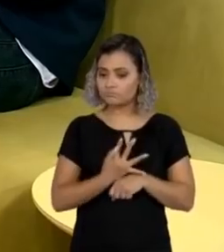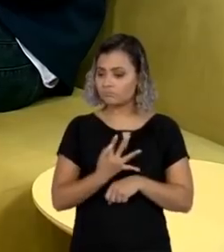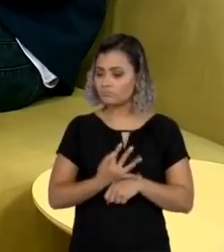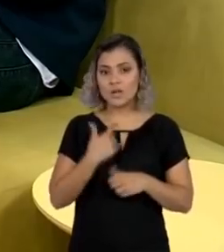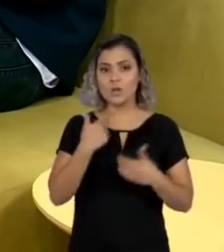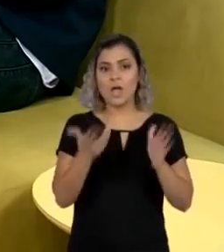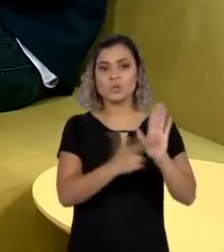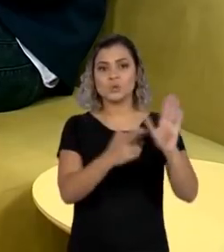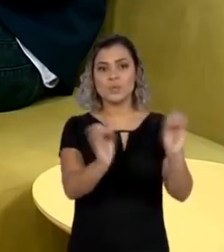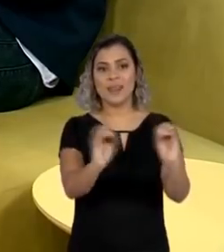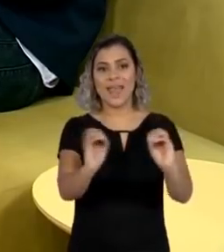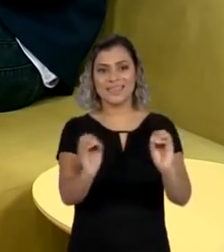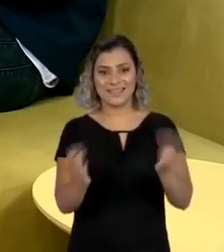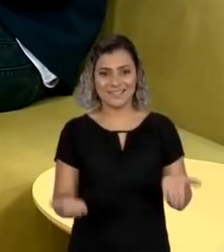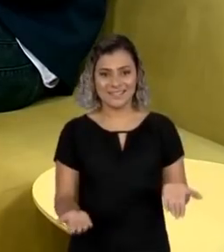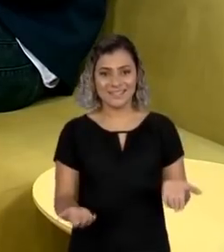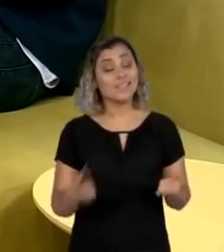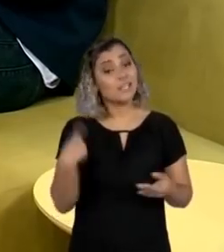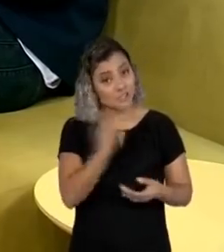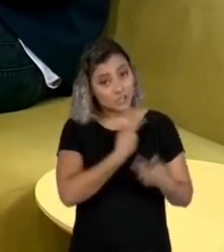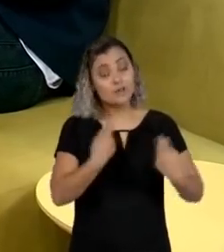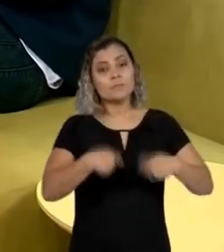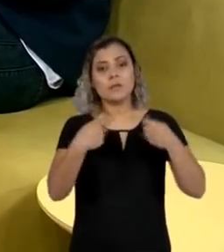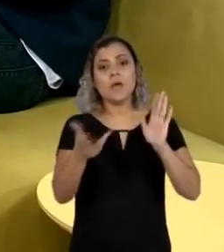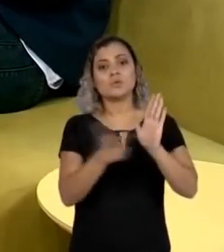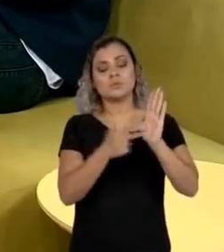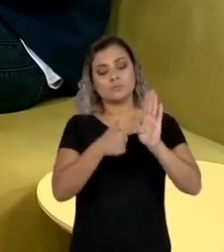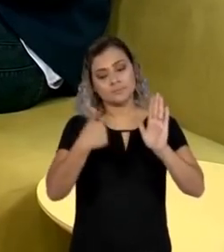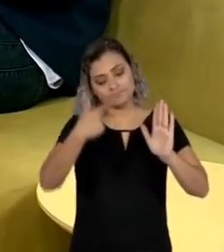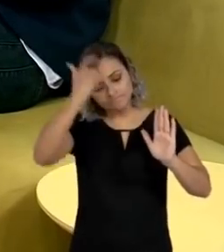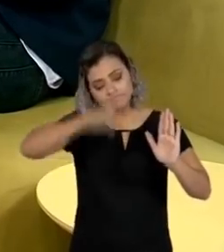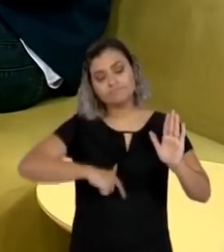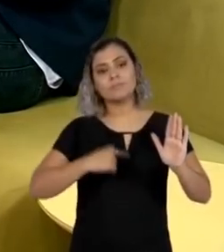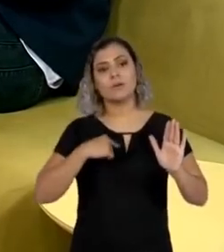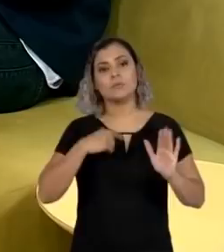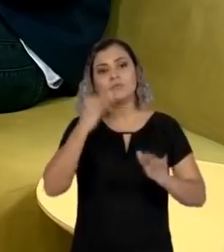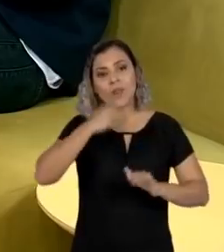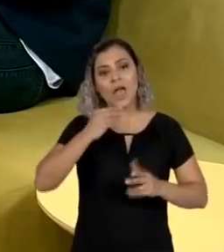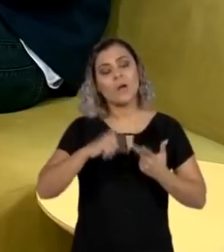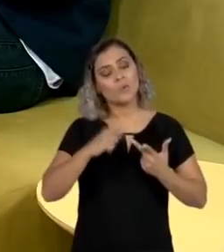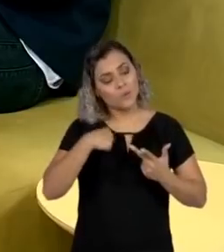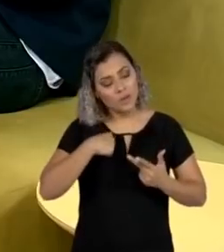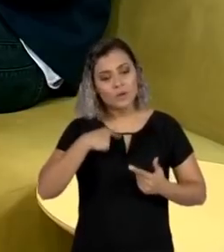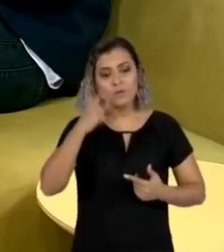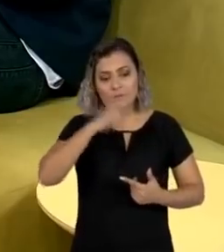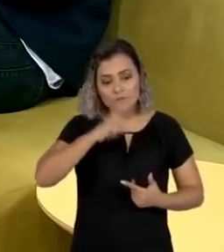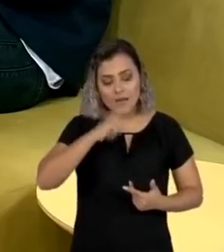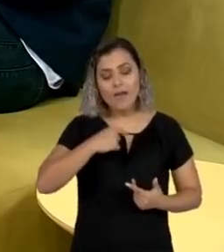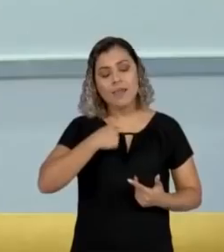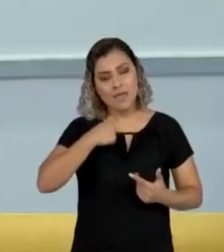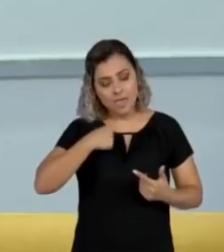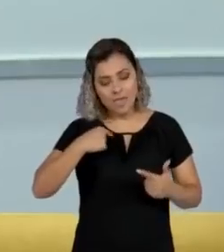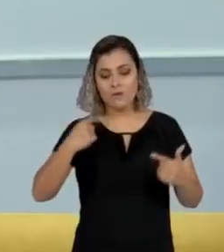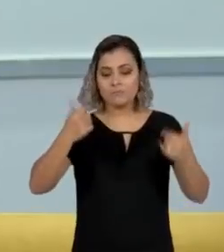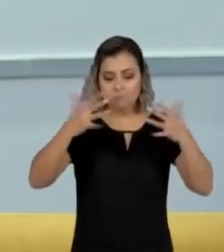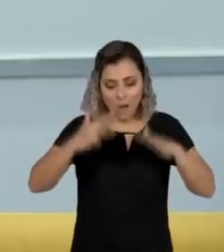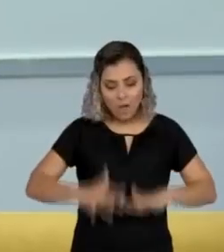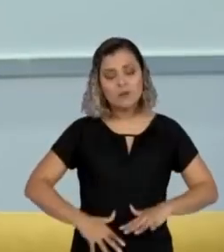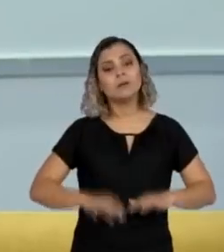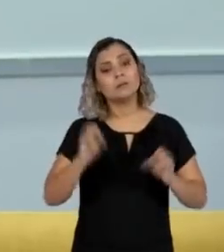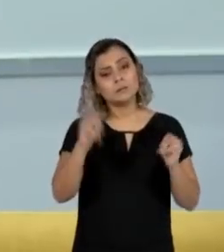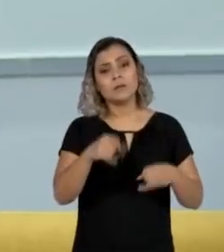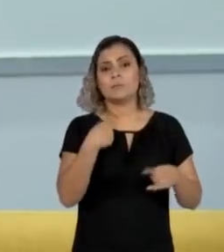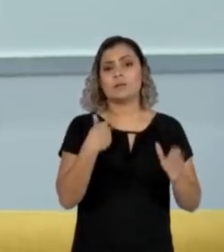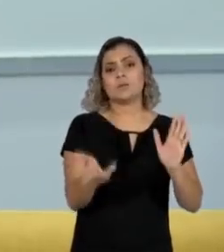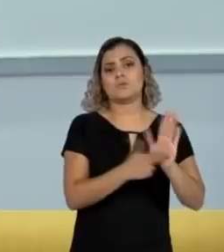fala dos entrevistados é que eles, de uma certa forma, vão percebendo que eu estou falhando. Então, você se culpa num primeiro momento ao invés de buscar